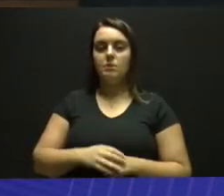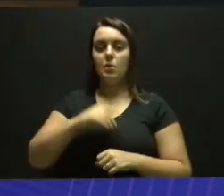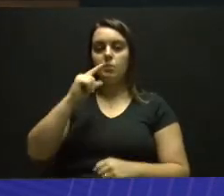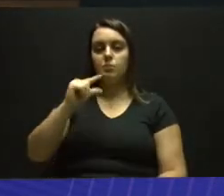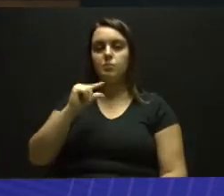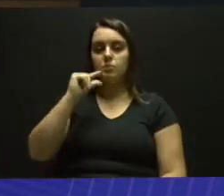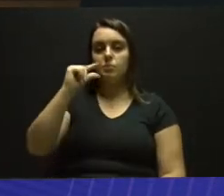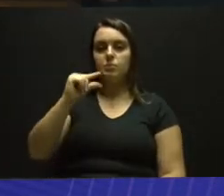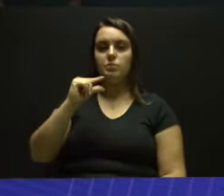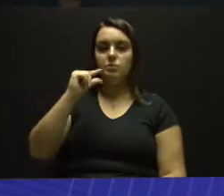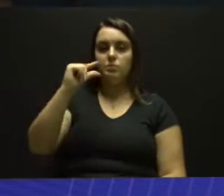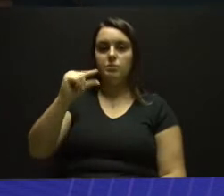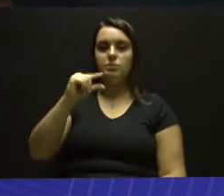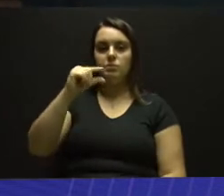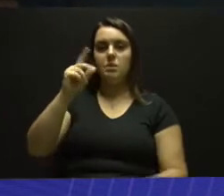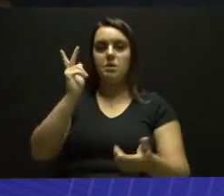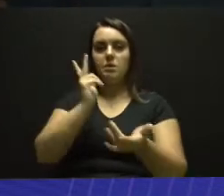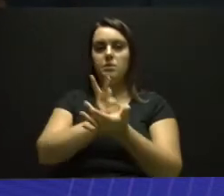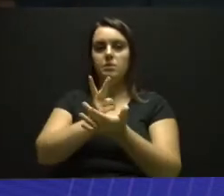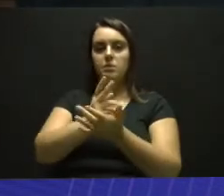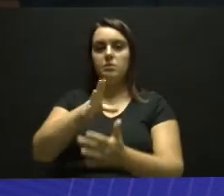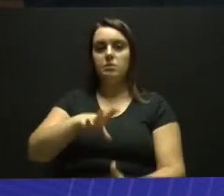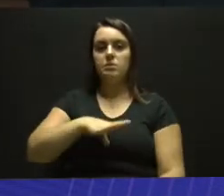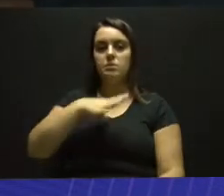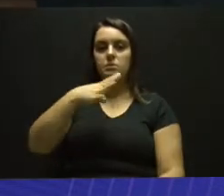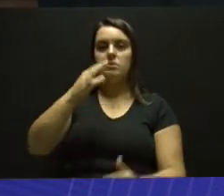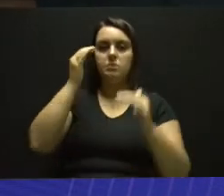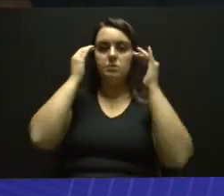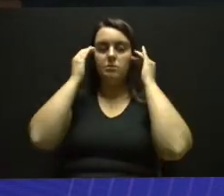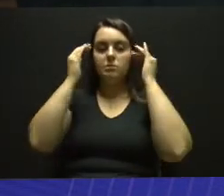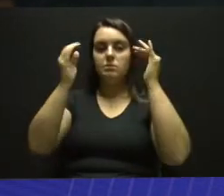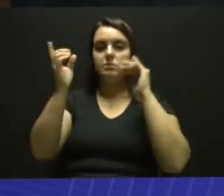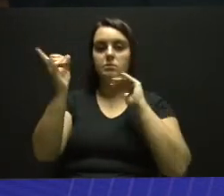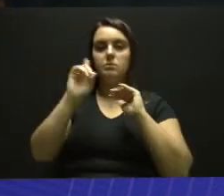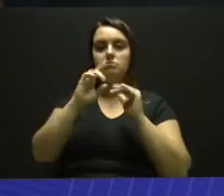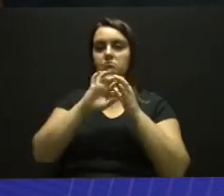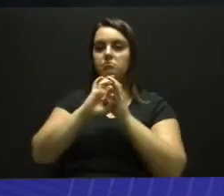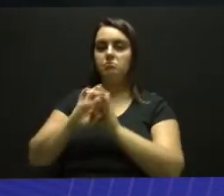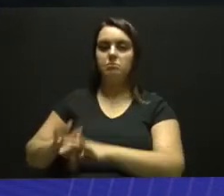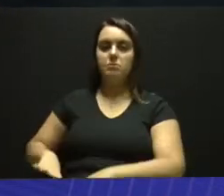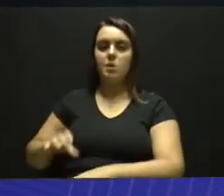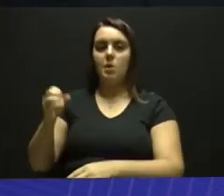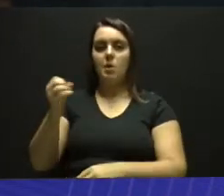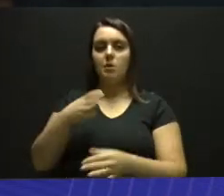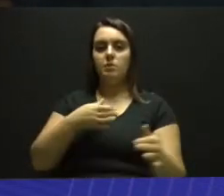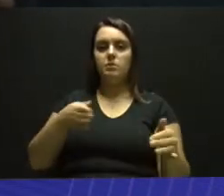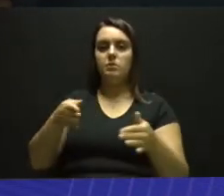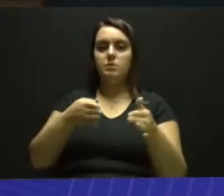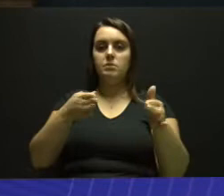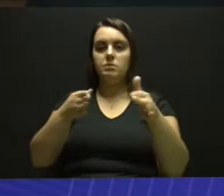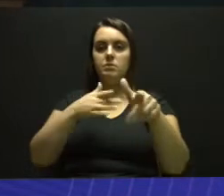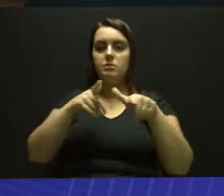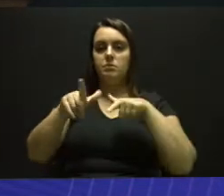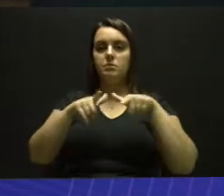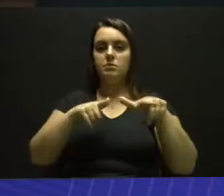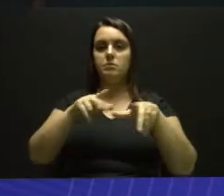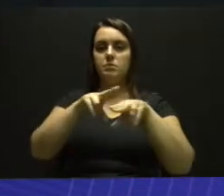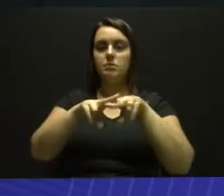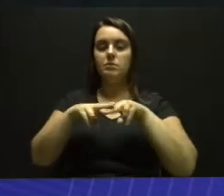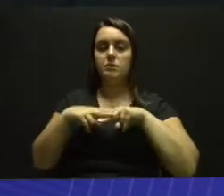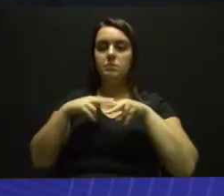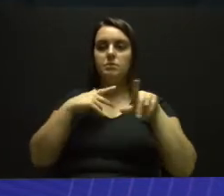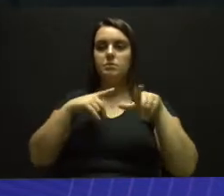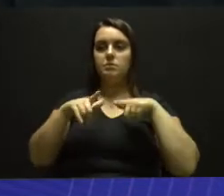sempre esforçado e dedicada não abdicou de buscar novos caminhos profissionais por isso trabalhou